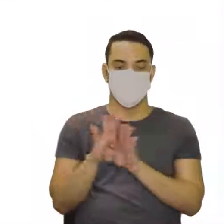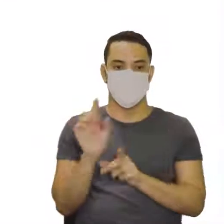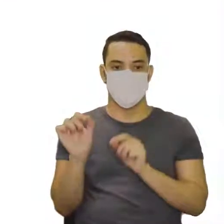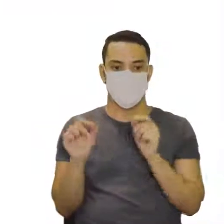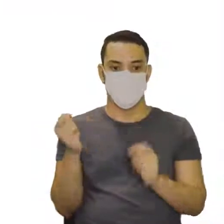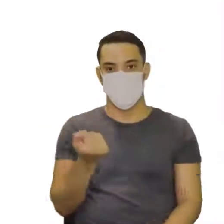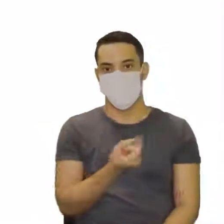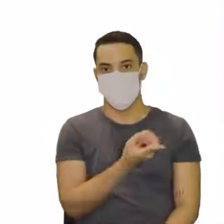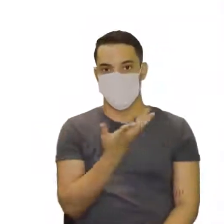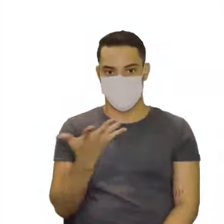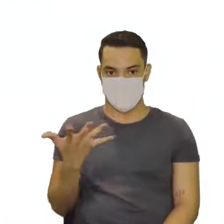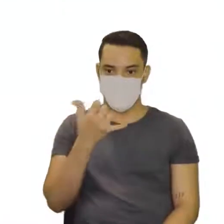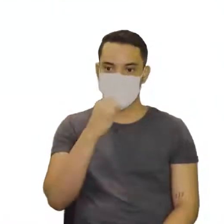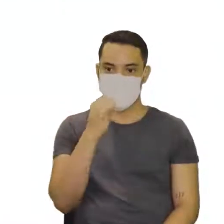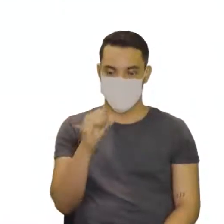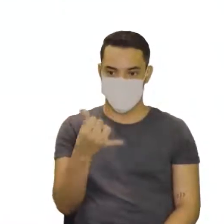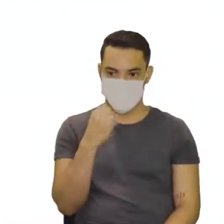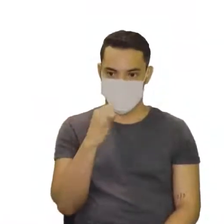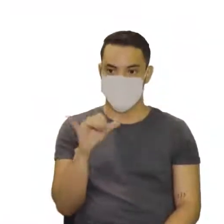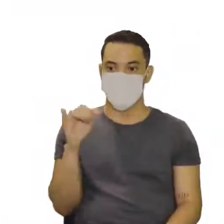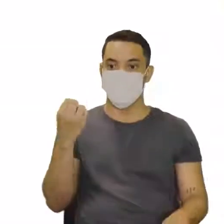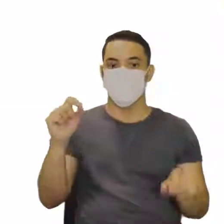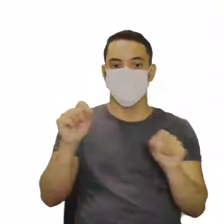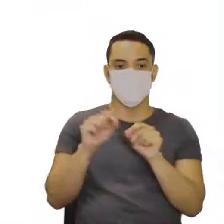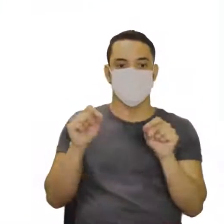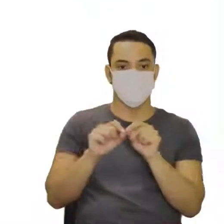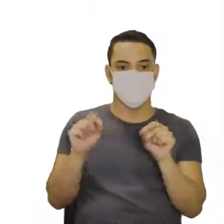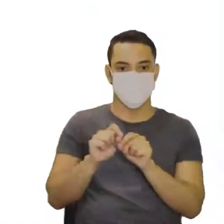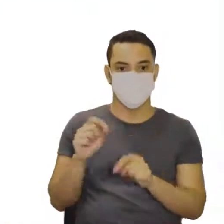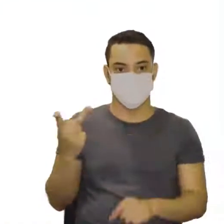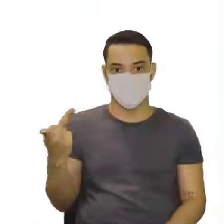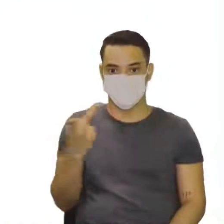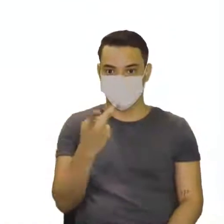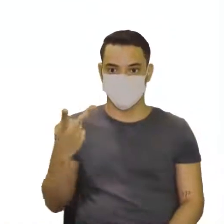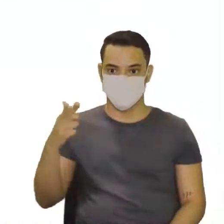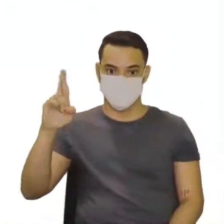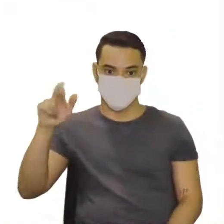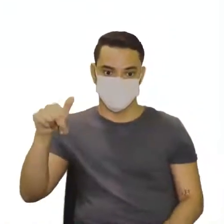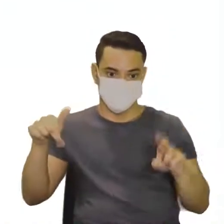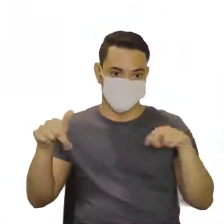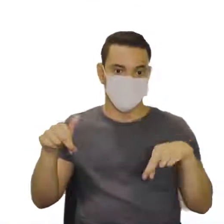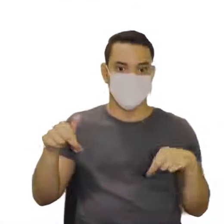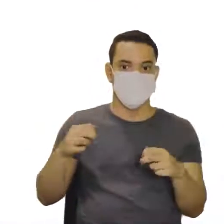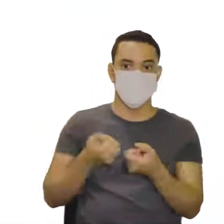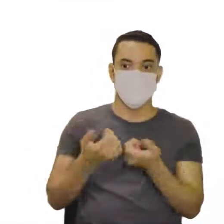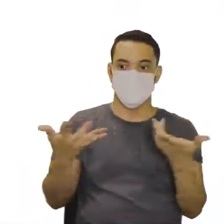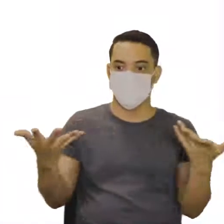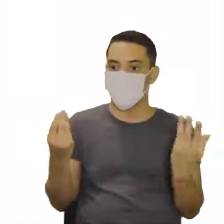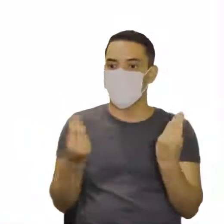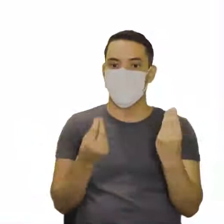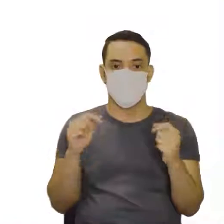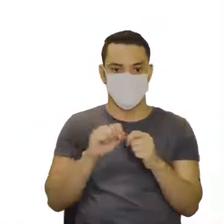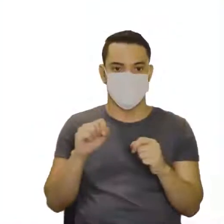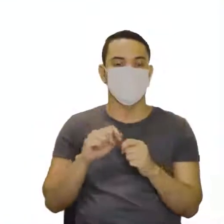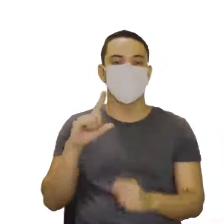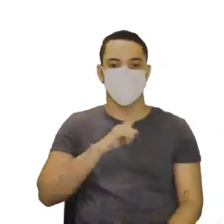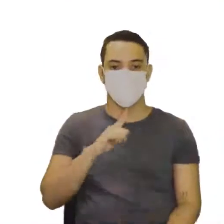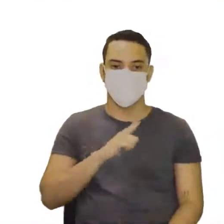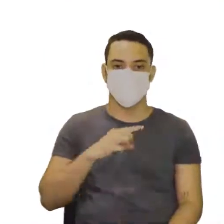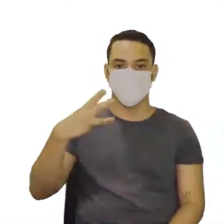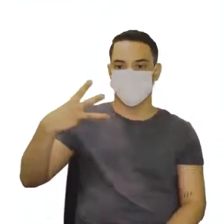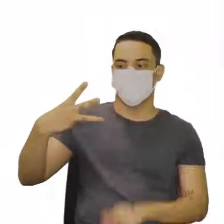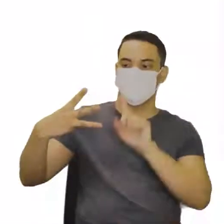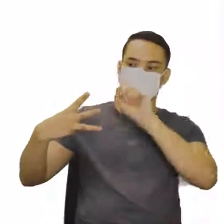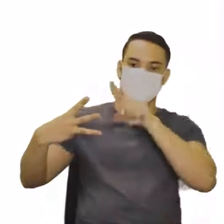uma quantidade de carga elétrica, e se eu fizer a razão entre essas duas grandezas aqui, eu vou ter a força